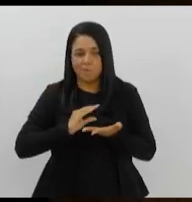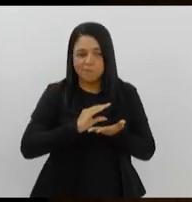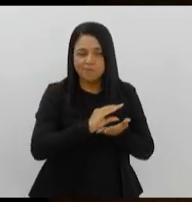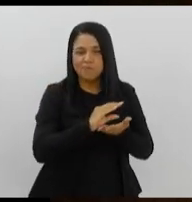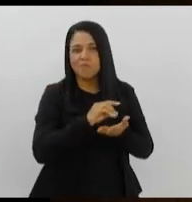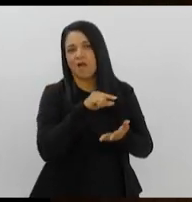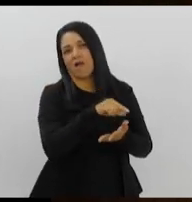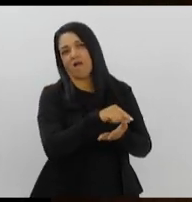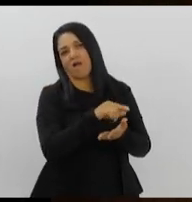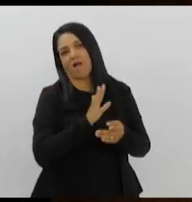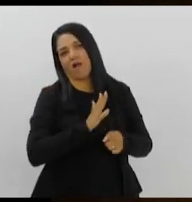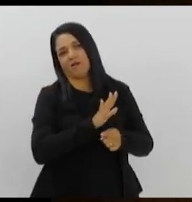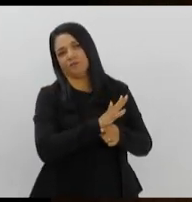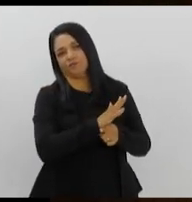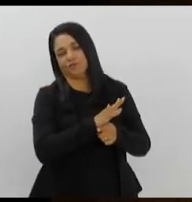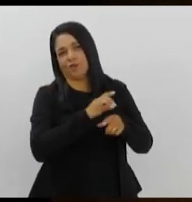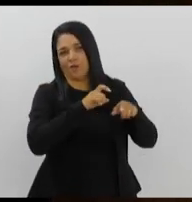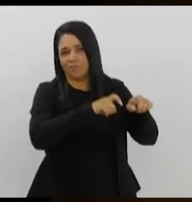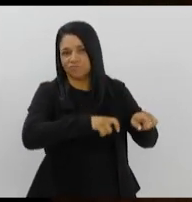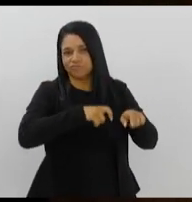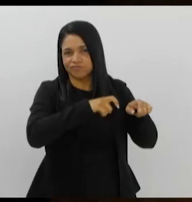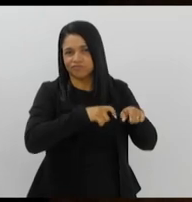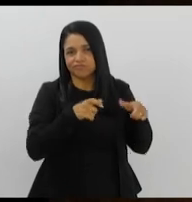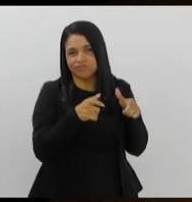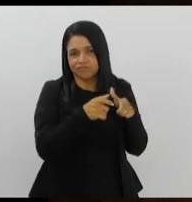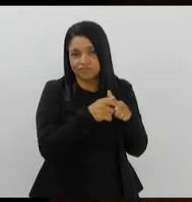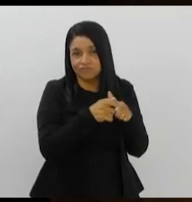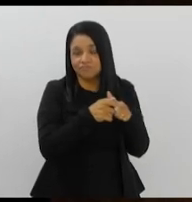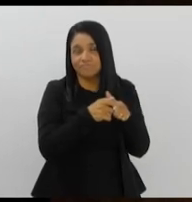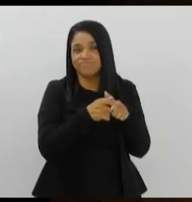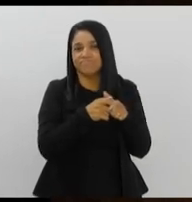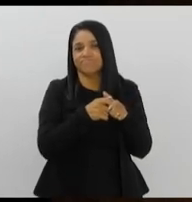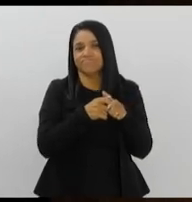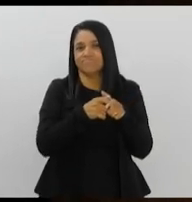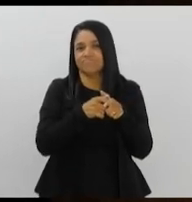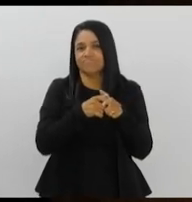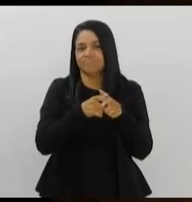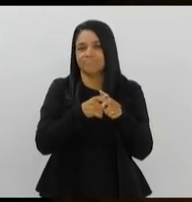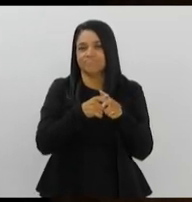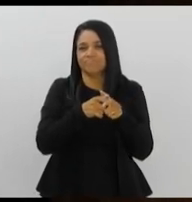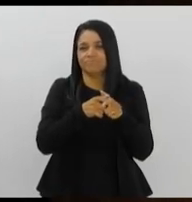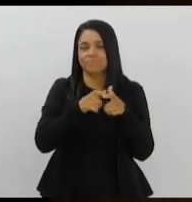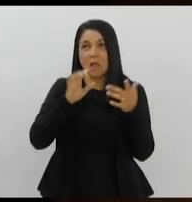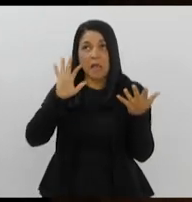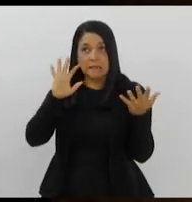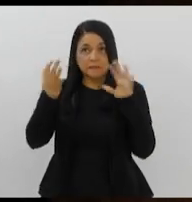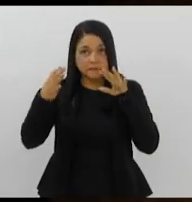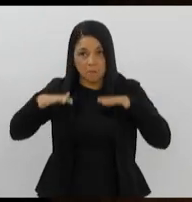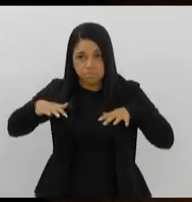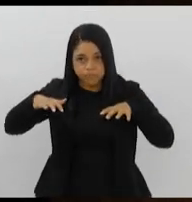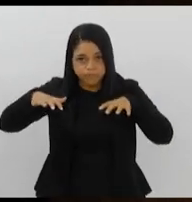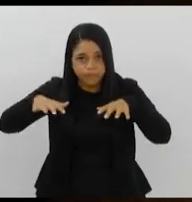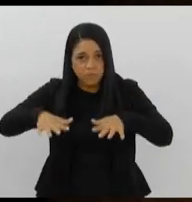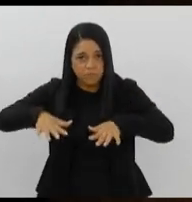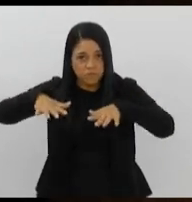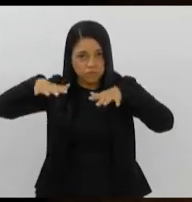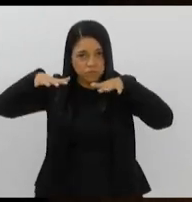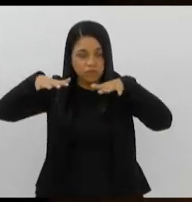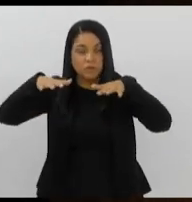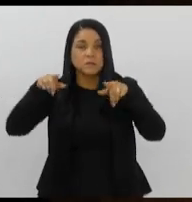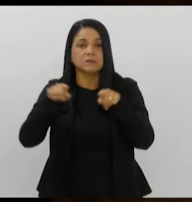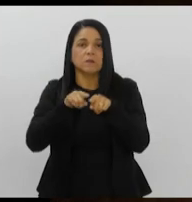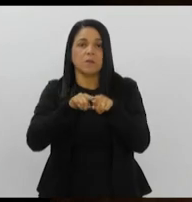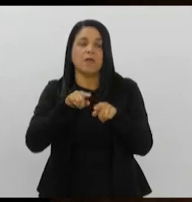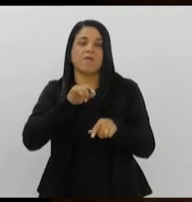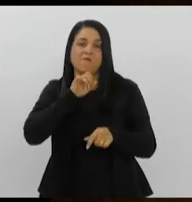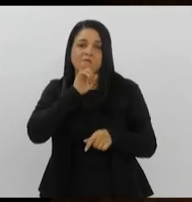fruto de uma tragédia dupla, volto a dizer, não só da enchente, como a